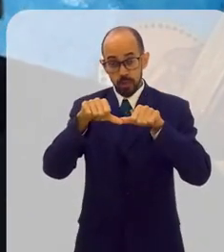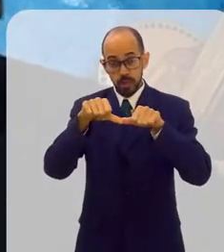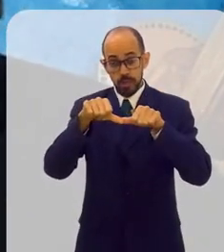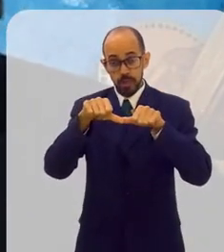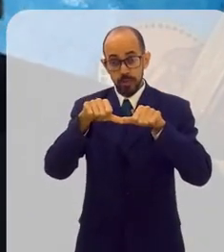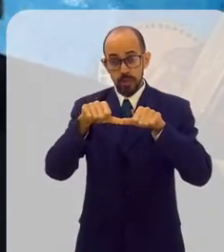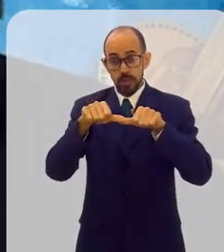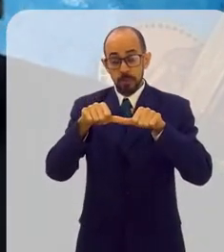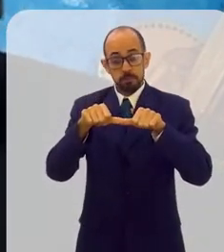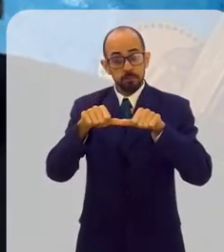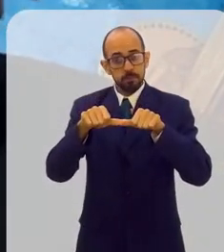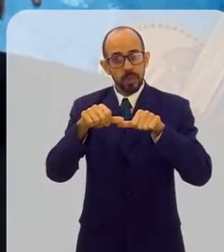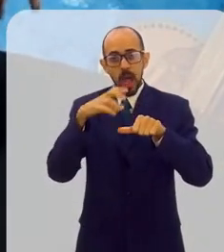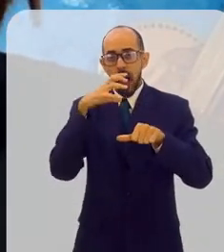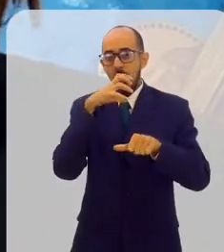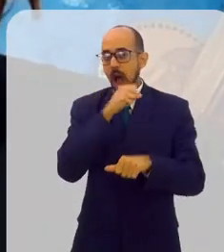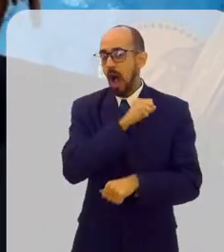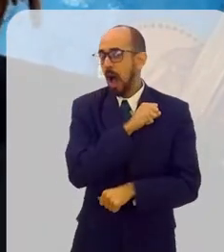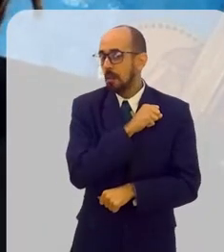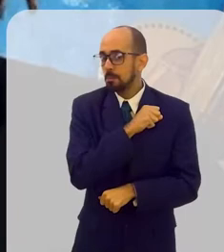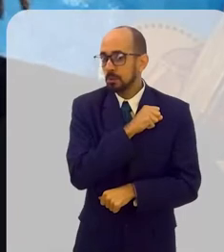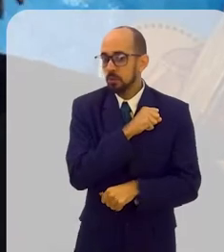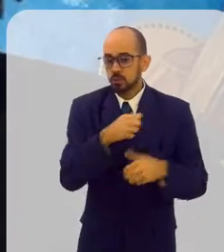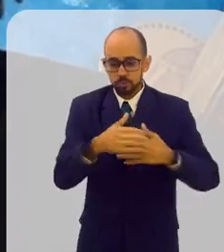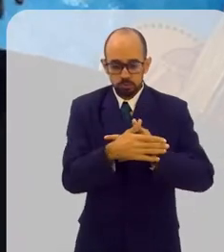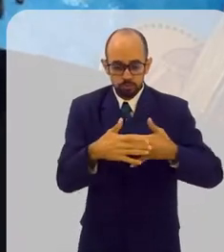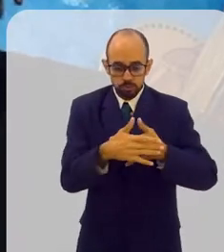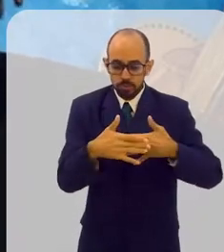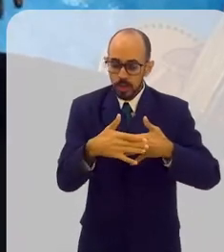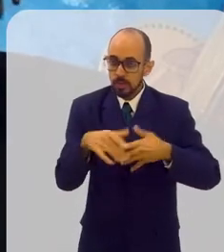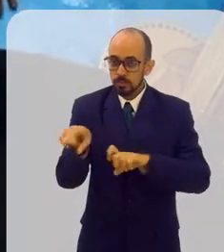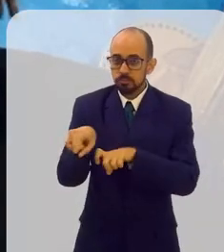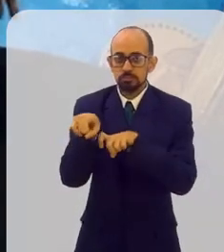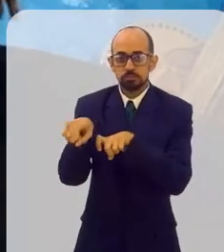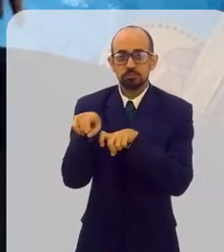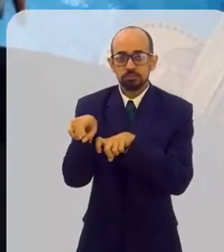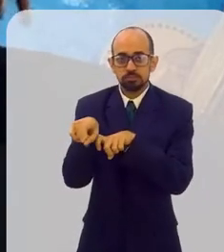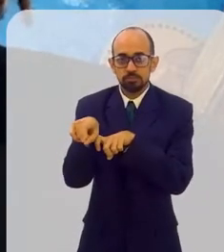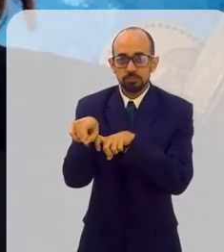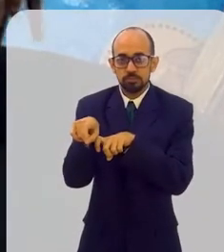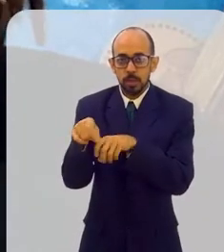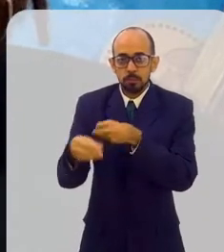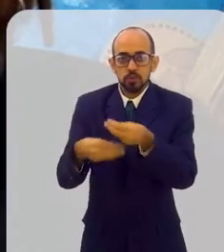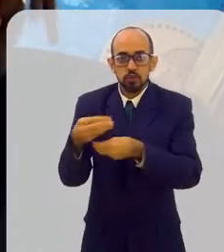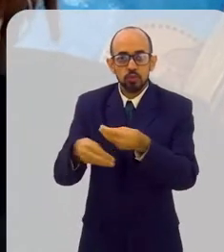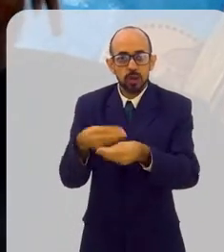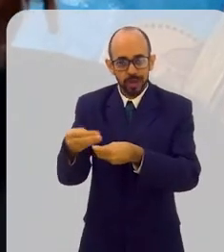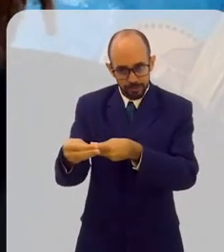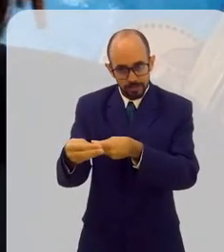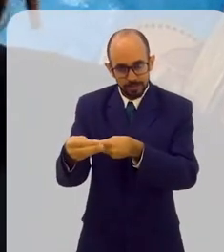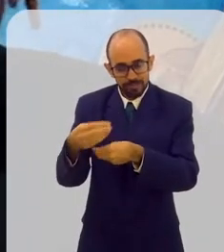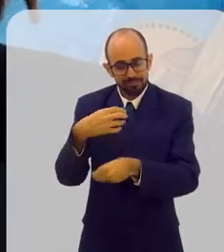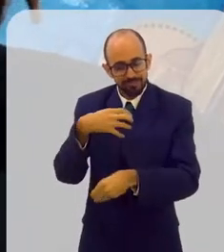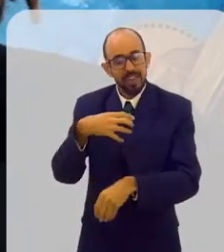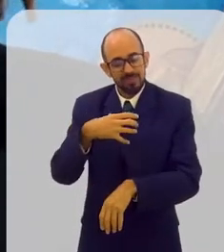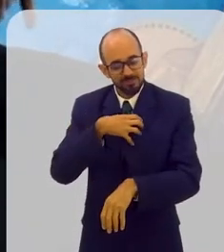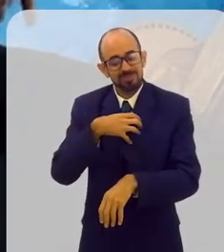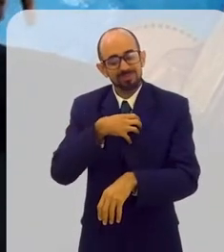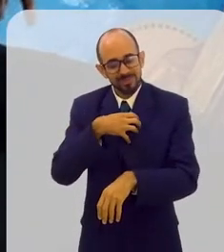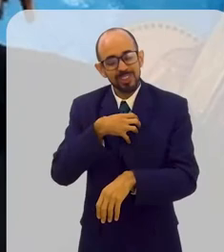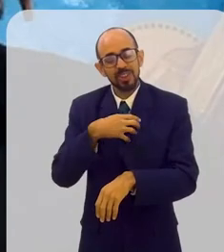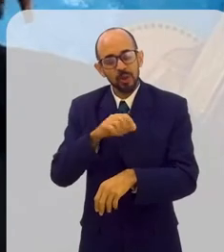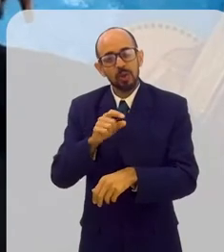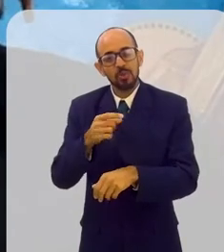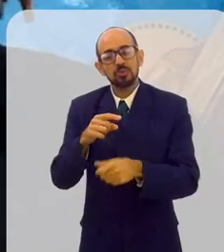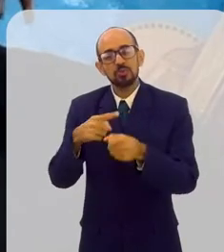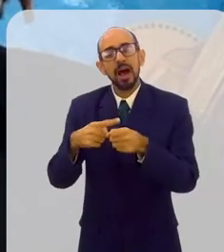em poucos minutos, né? De um perímetro urbano para uma zona rural. Eu me identifico muito com o subúrbio do Rio de Janeiro,